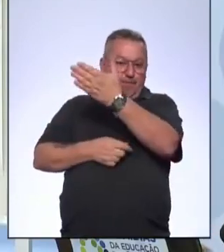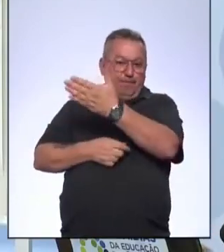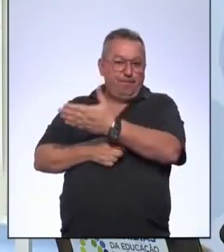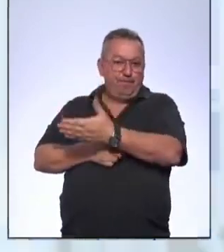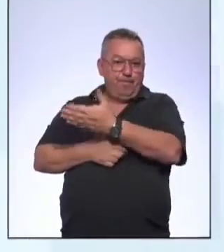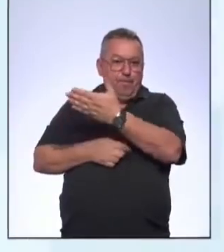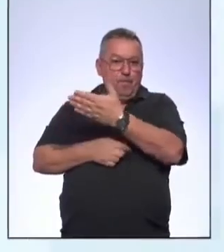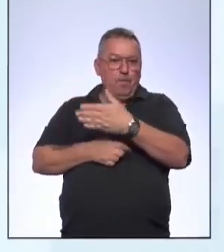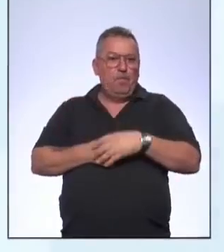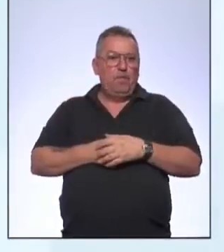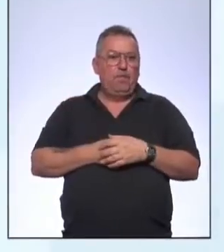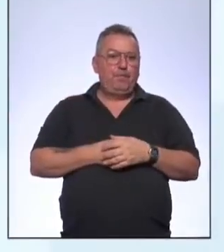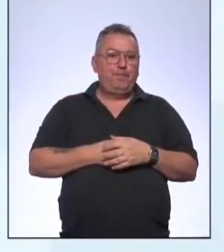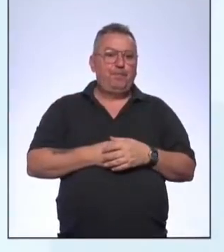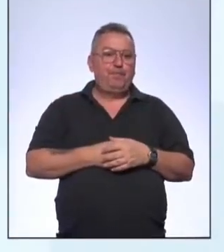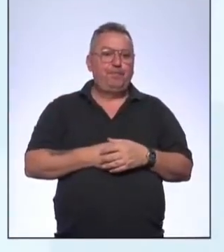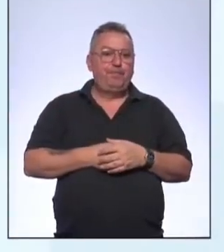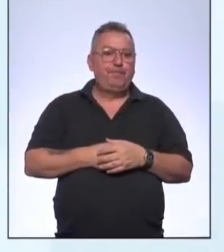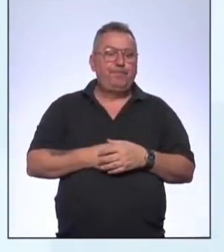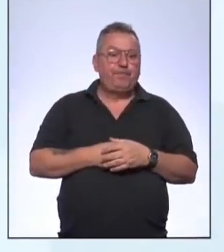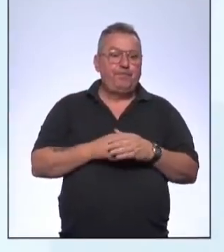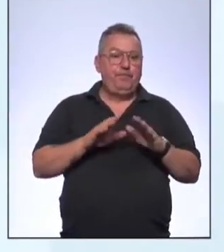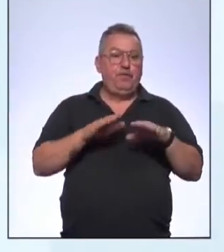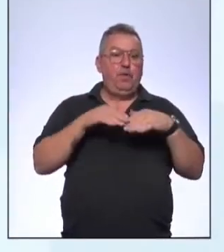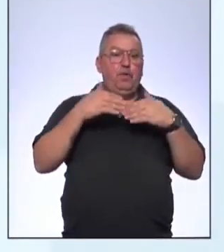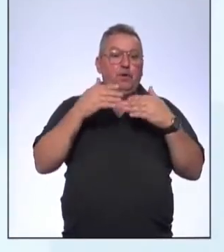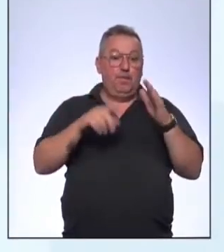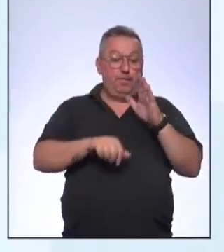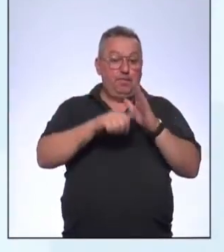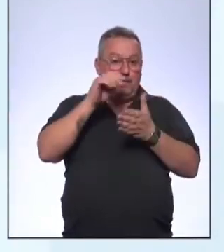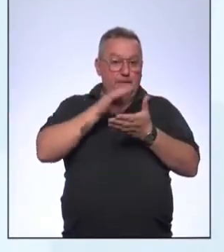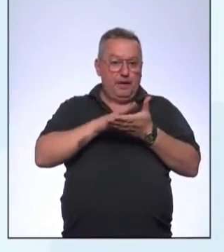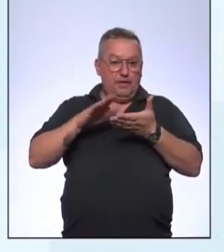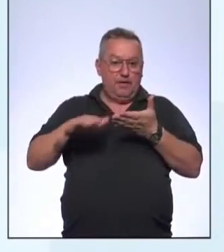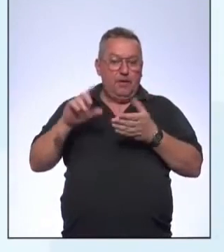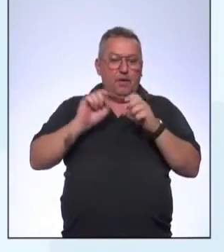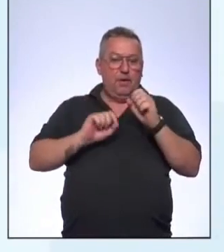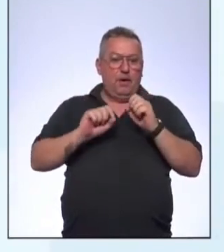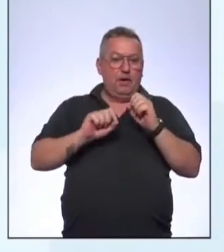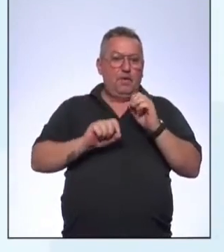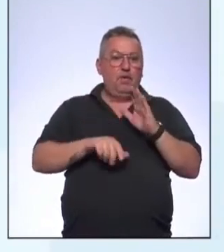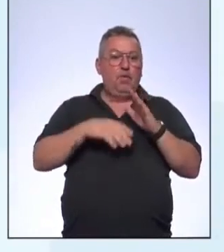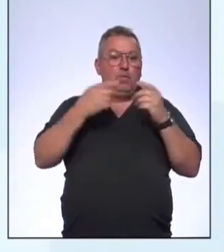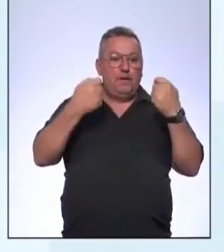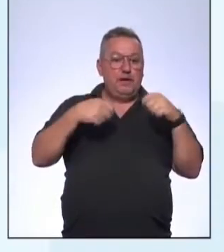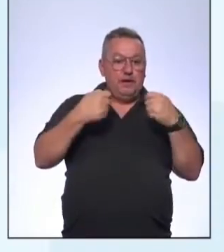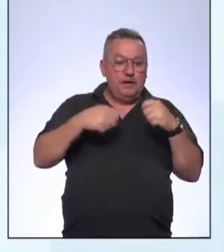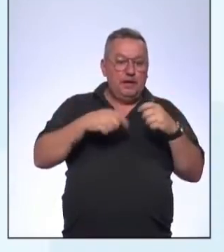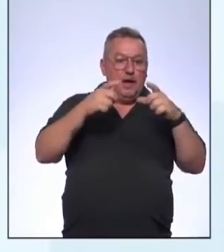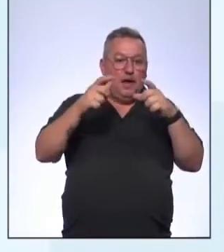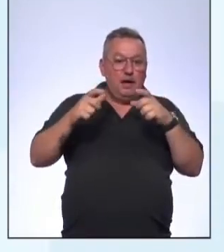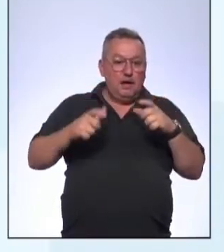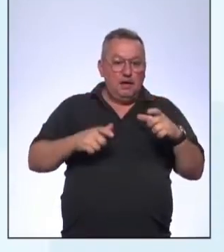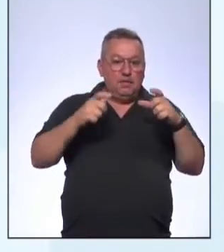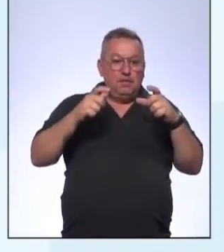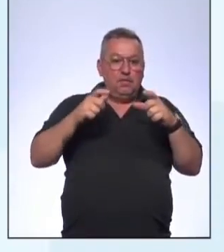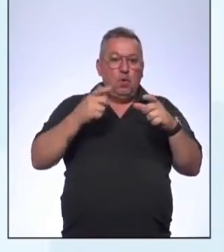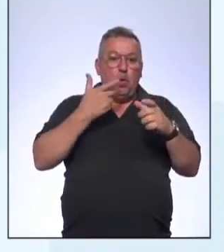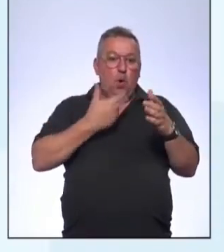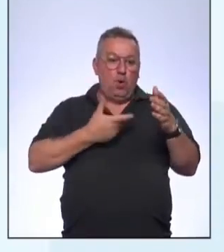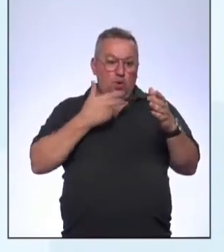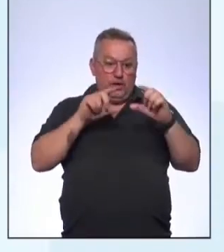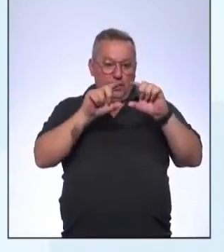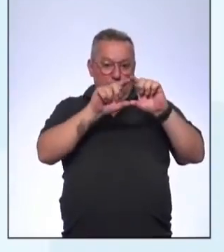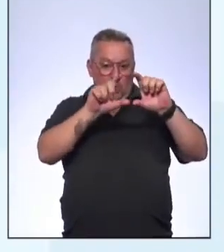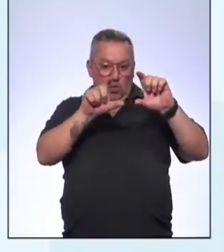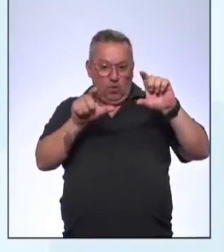vocês e eu vou dar algumas dicas de como resolver. Então, a primeira atividade diz o seguinte: qual deve ser a área